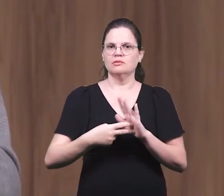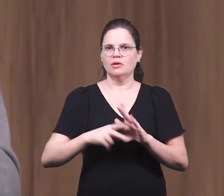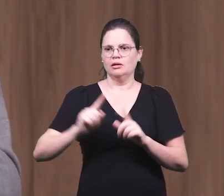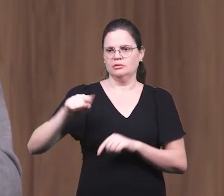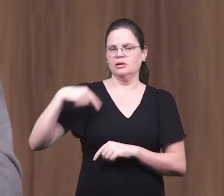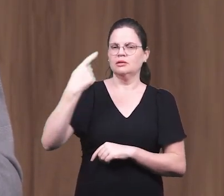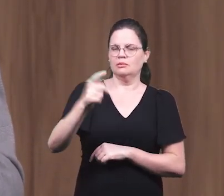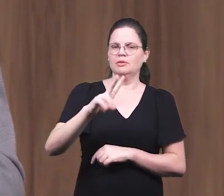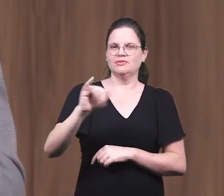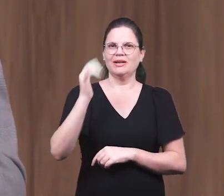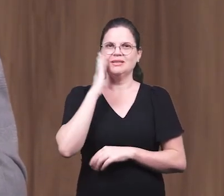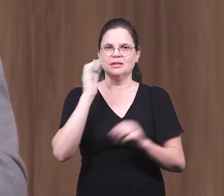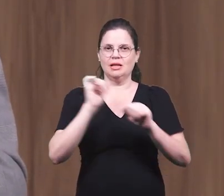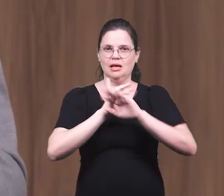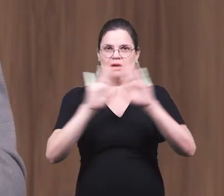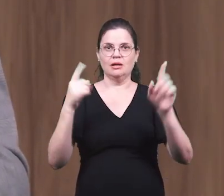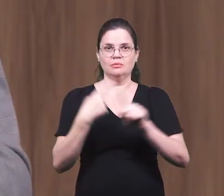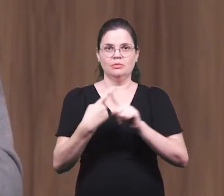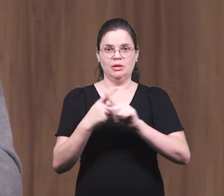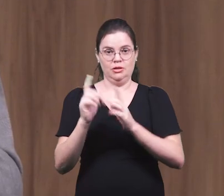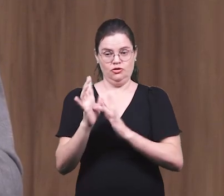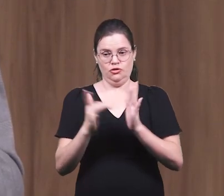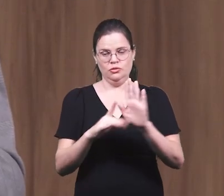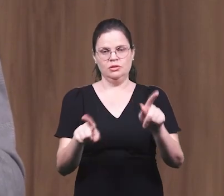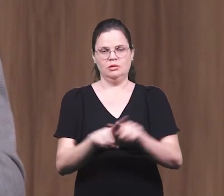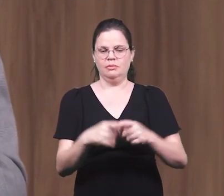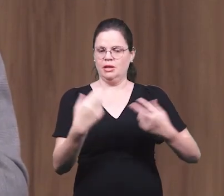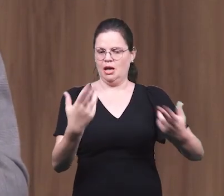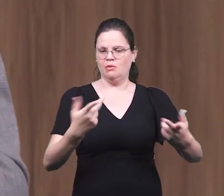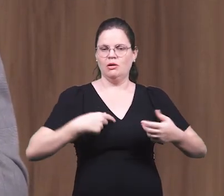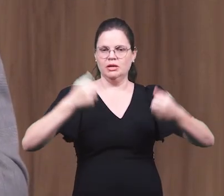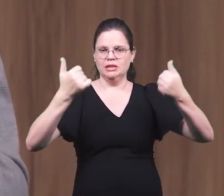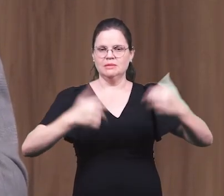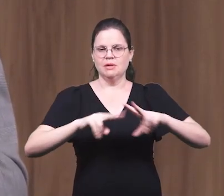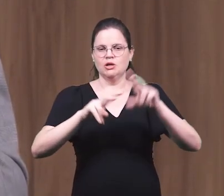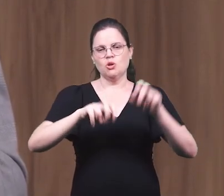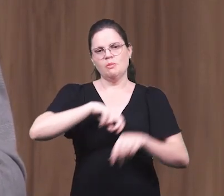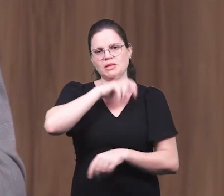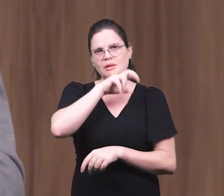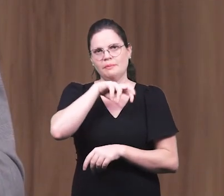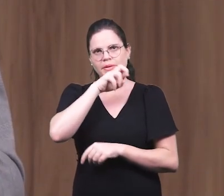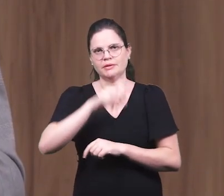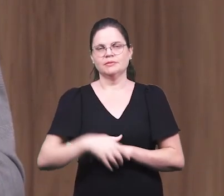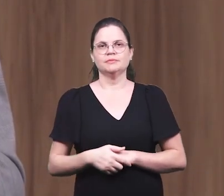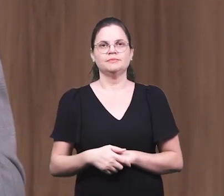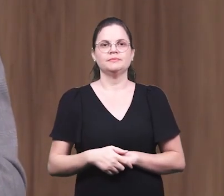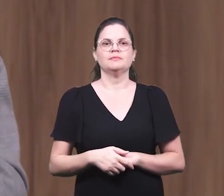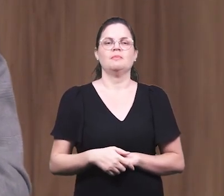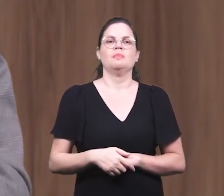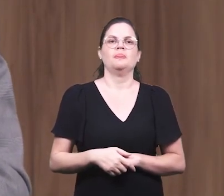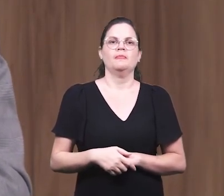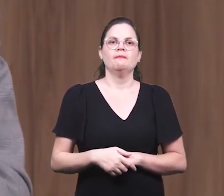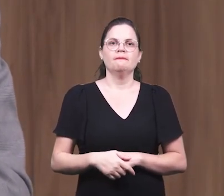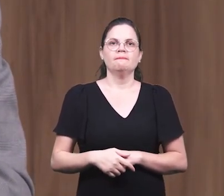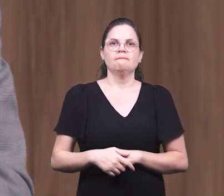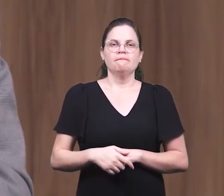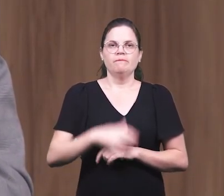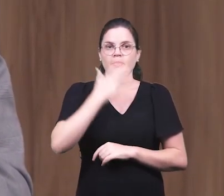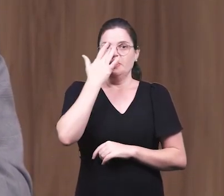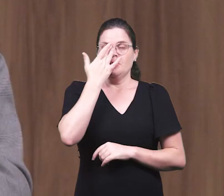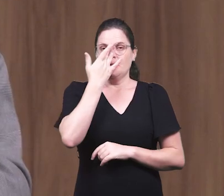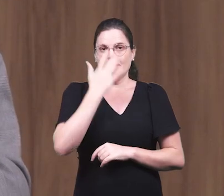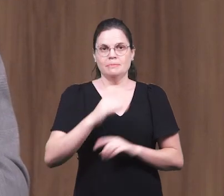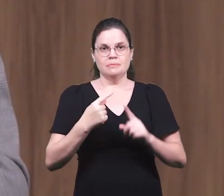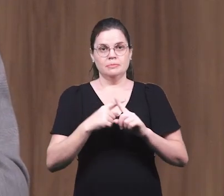lá na frente também, porque o próprio Senhor Jesus vai falar isso, né? Lá nos evangelhos. Bom, mas assim,